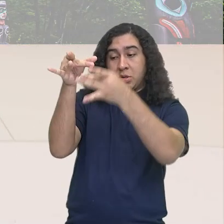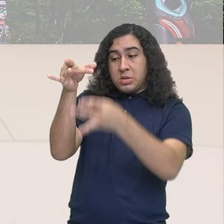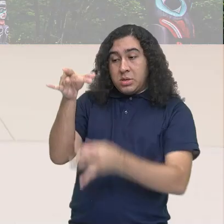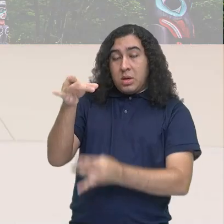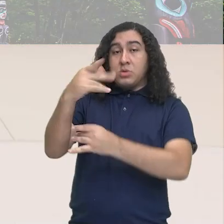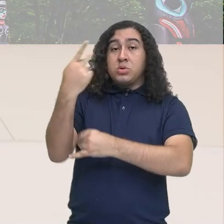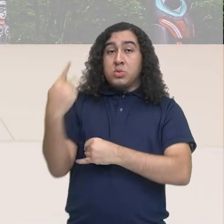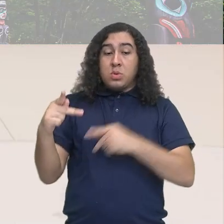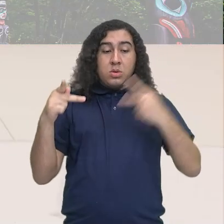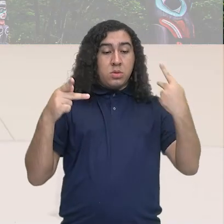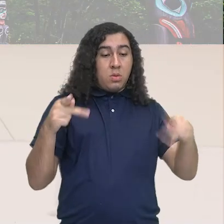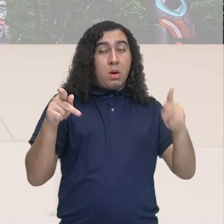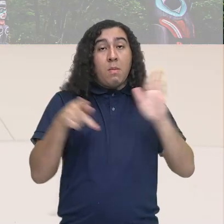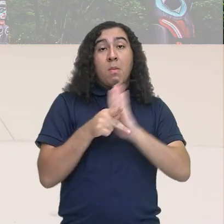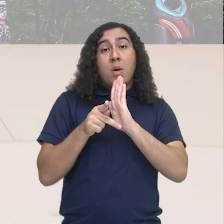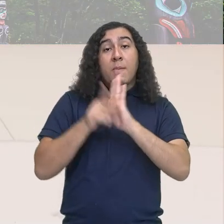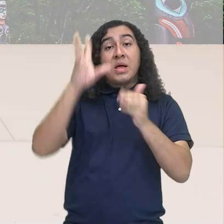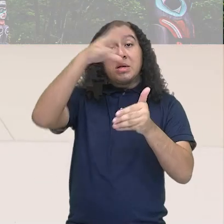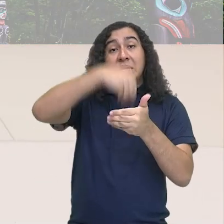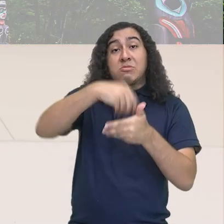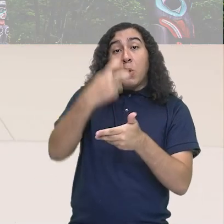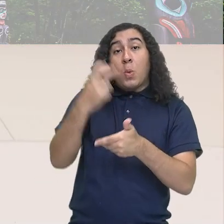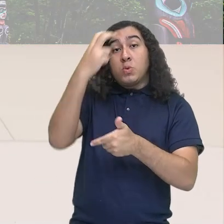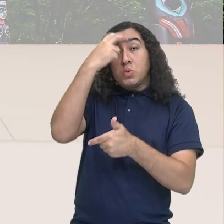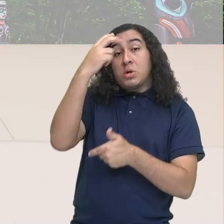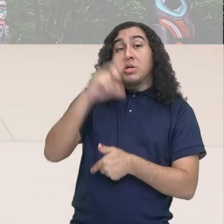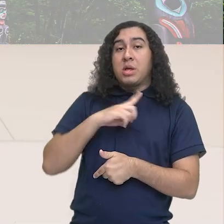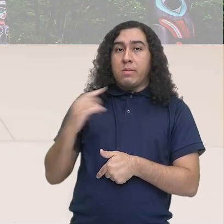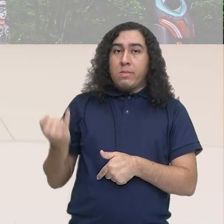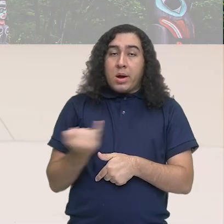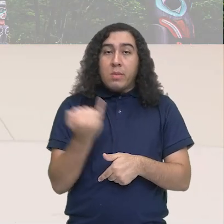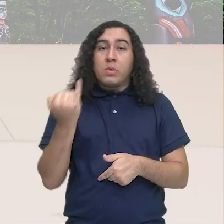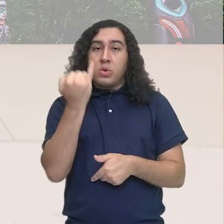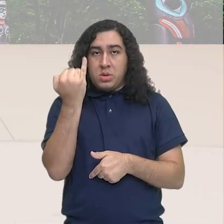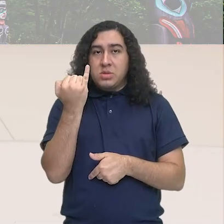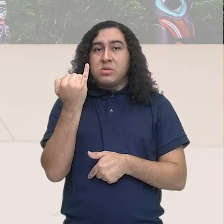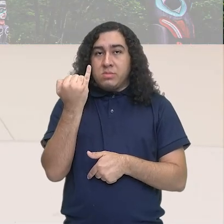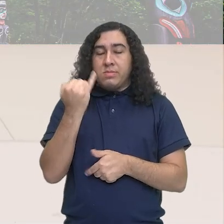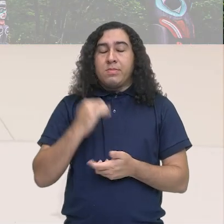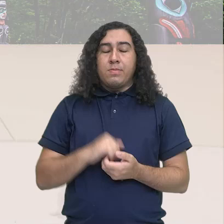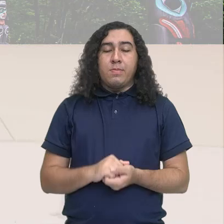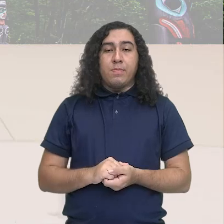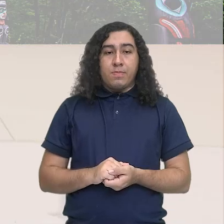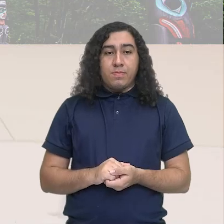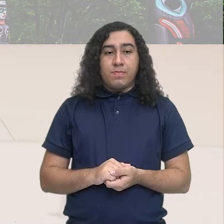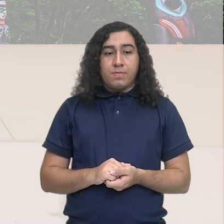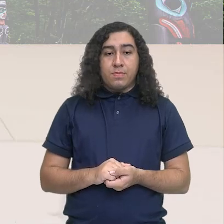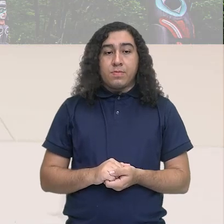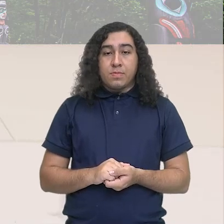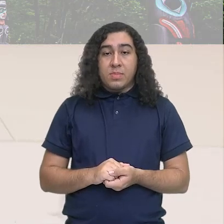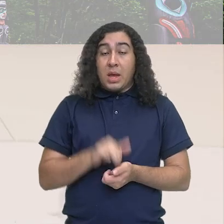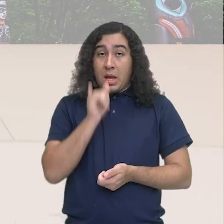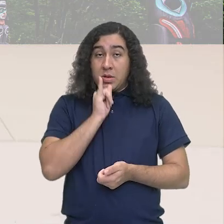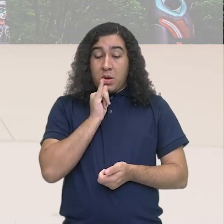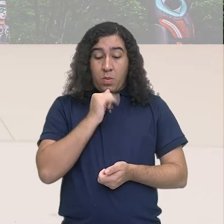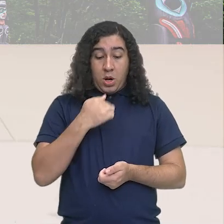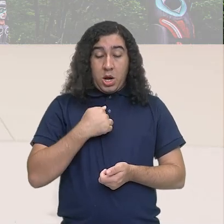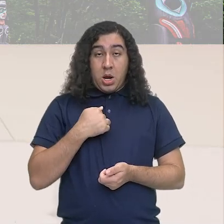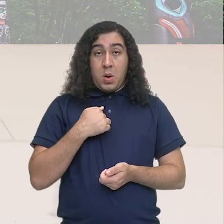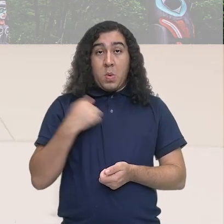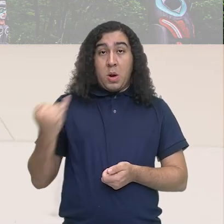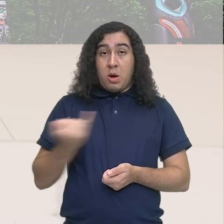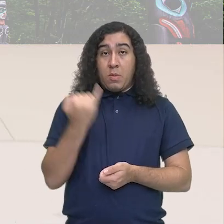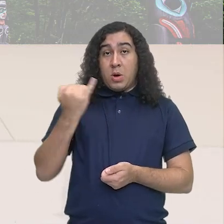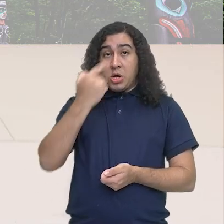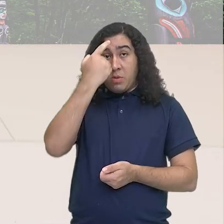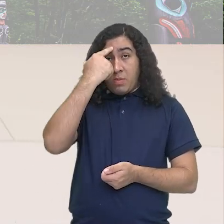especificidade para aquela cultura, tem uma importância singular. O que é importante para mim, nem sempre